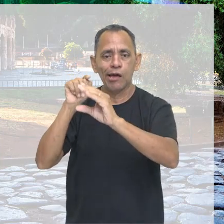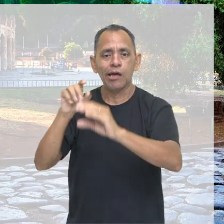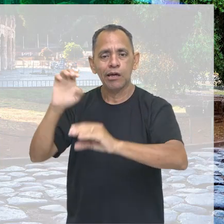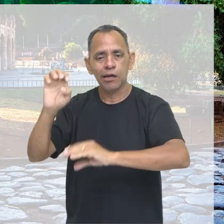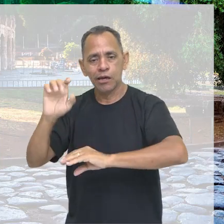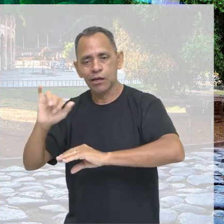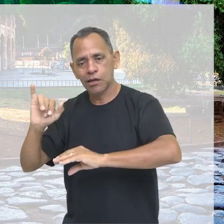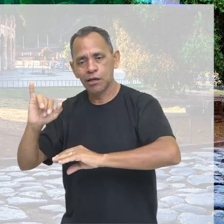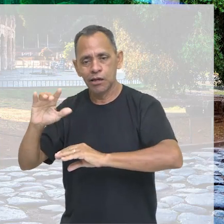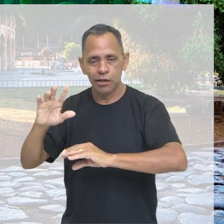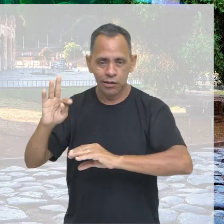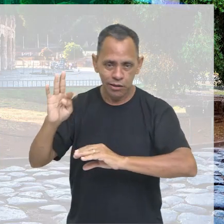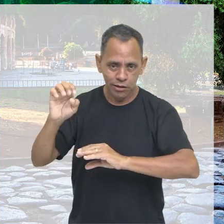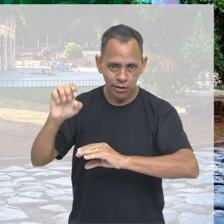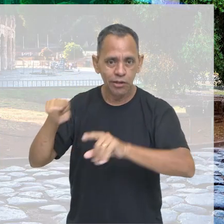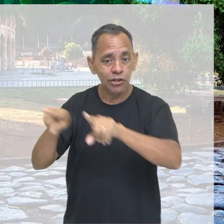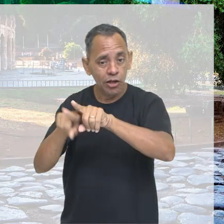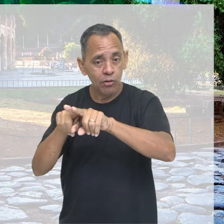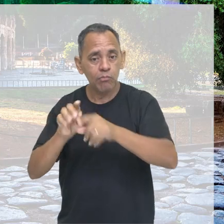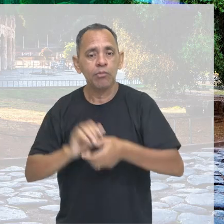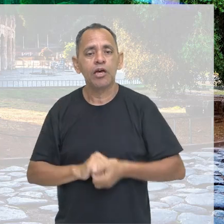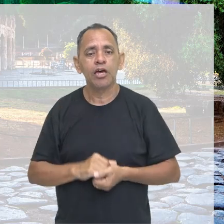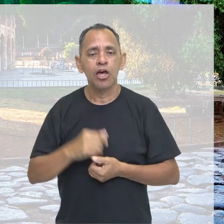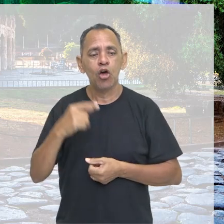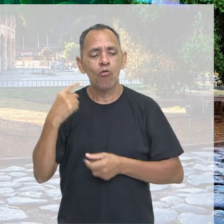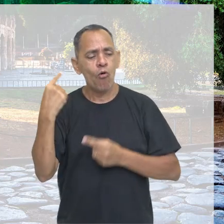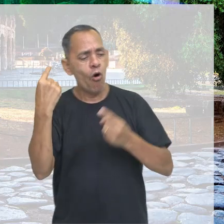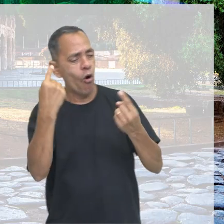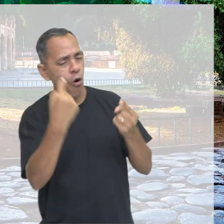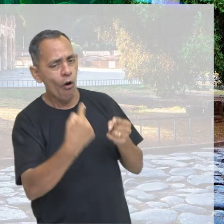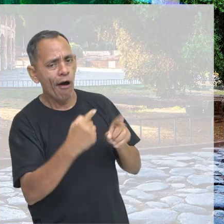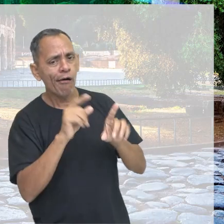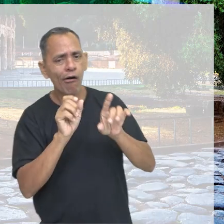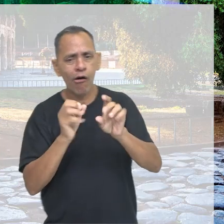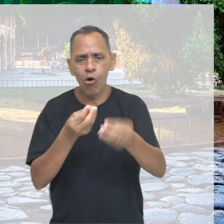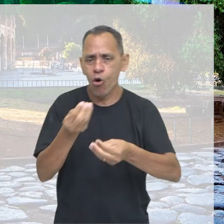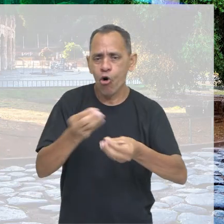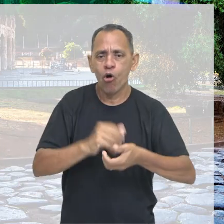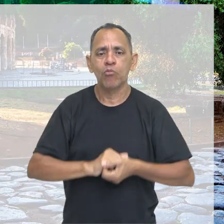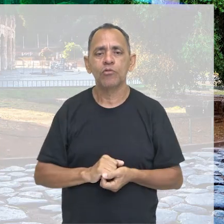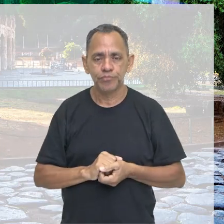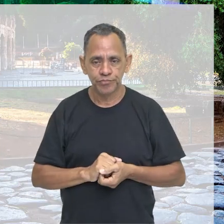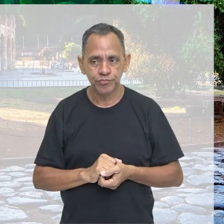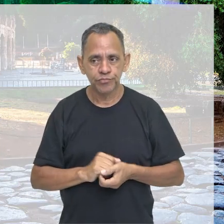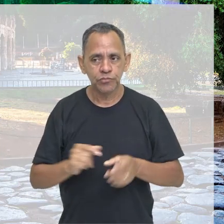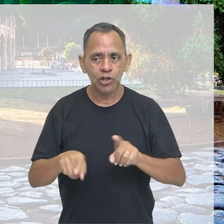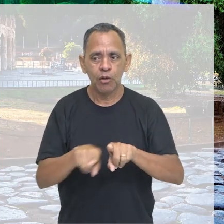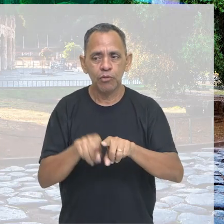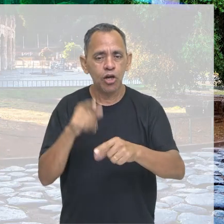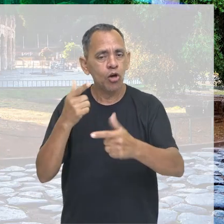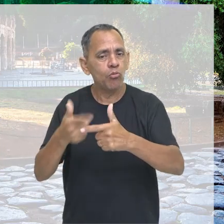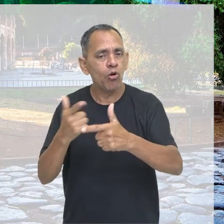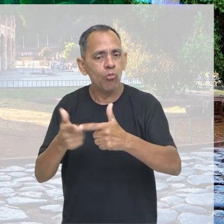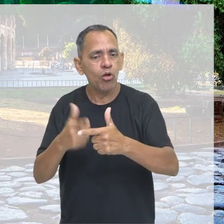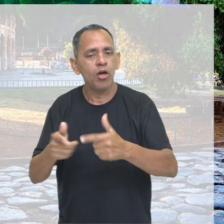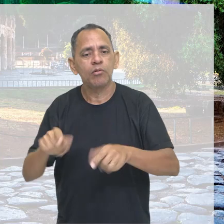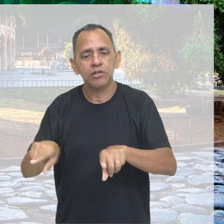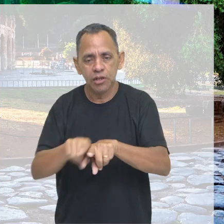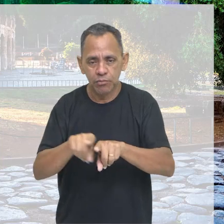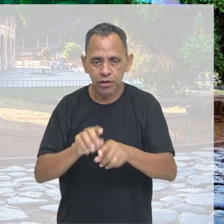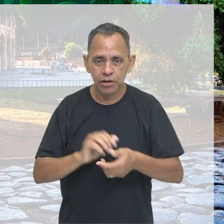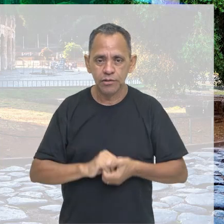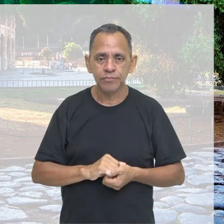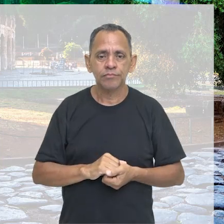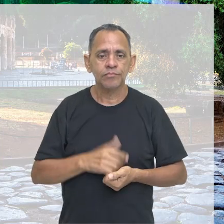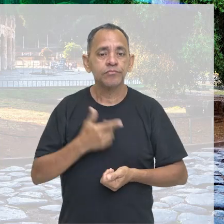ainda vamos verificar a questão do nacionalismo exacerbado, em que haverá o desejo de revanche